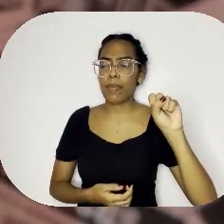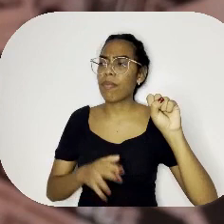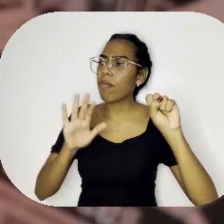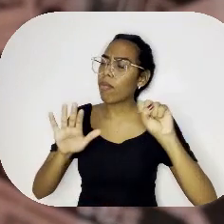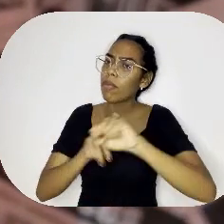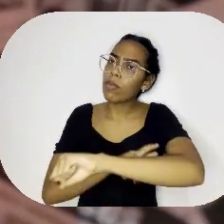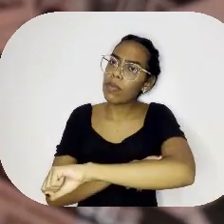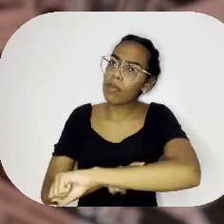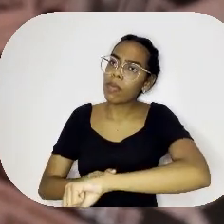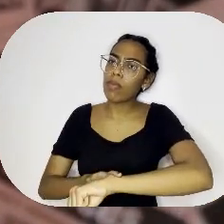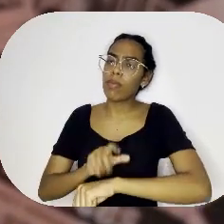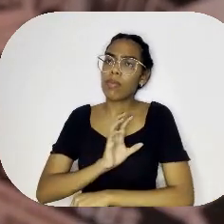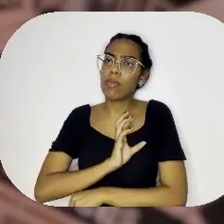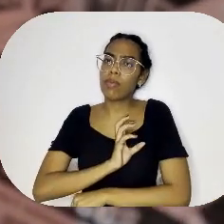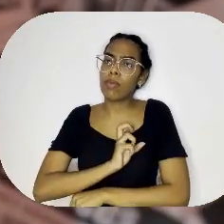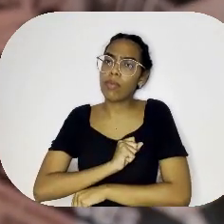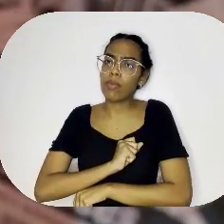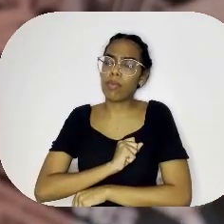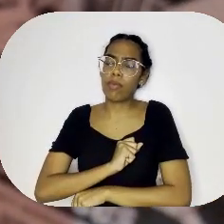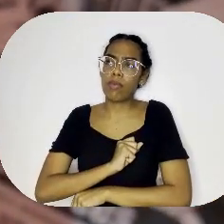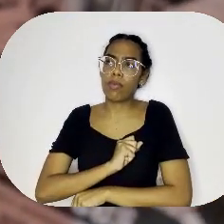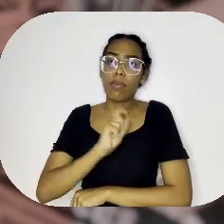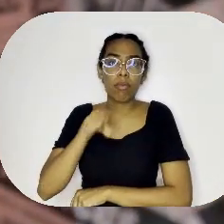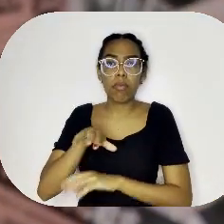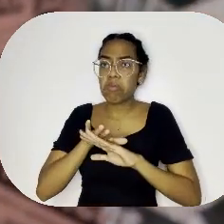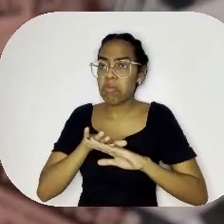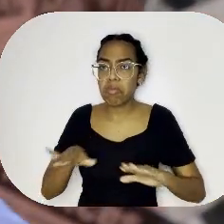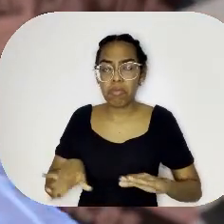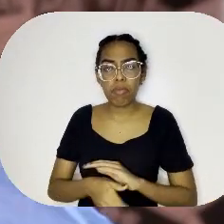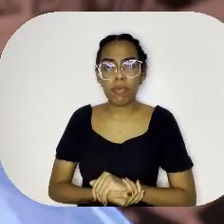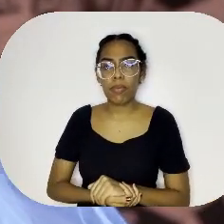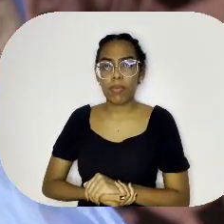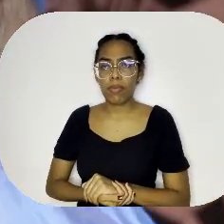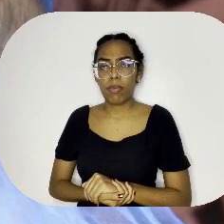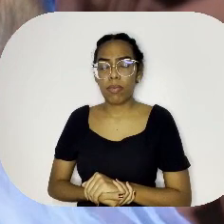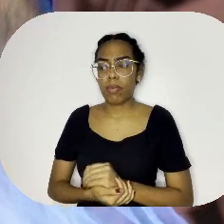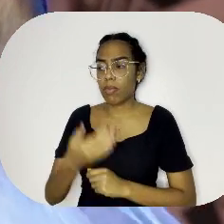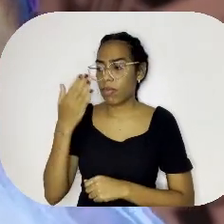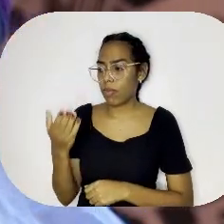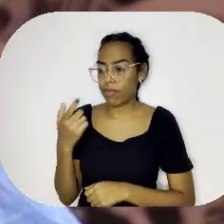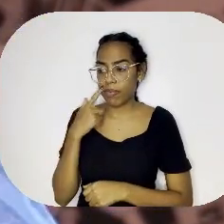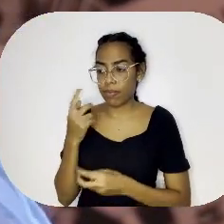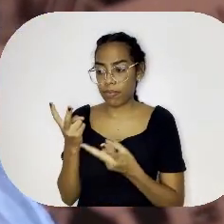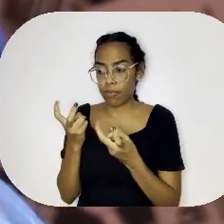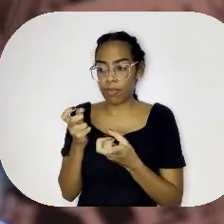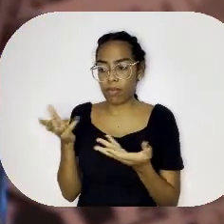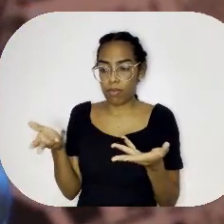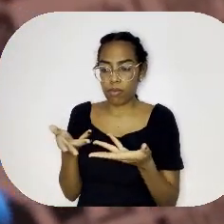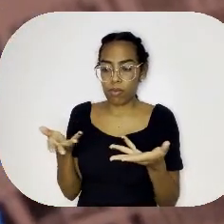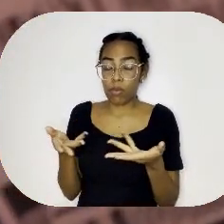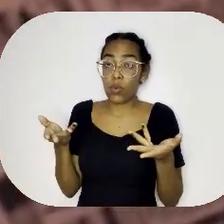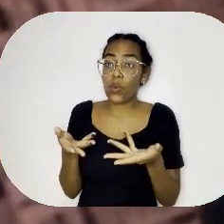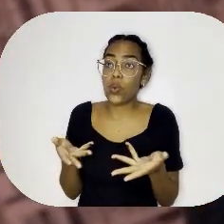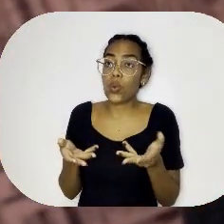José, o amor é isso que você está vendo hoje?